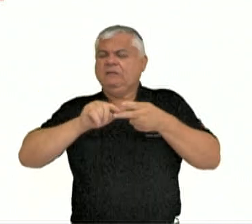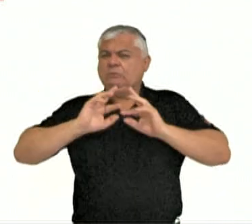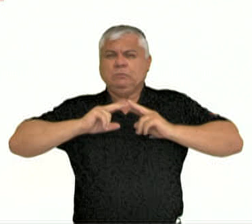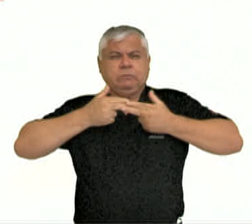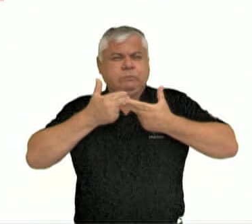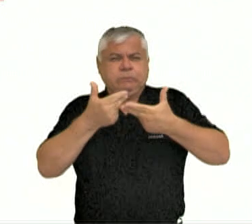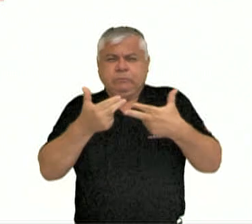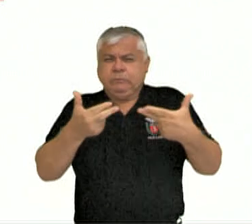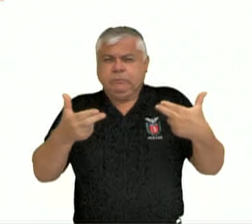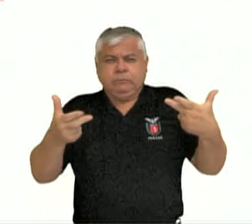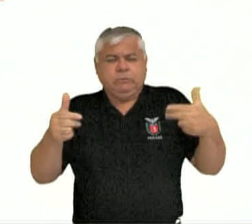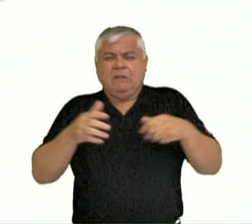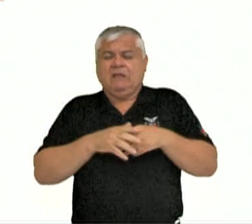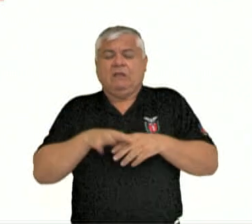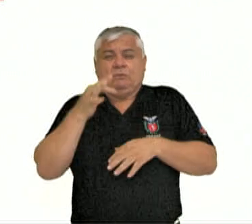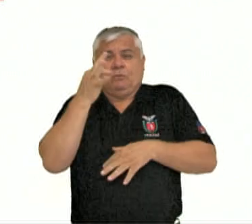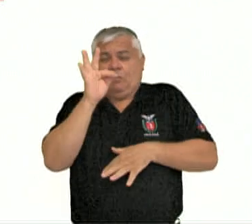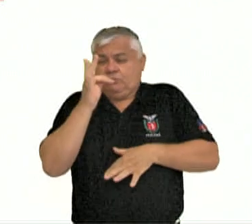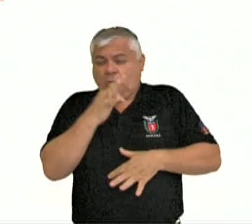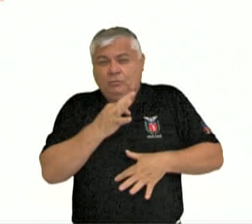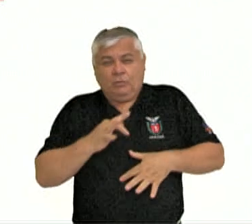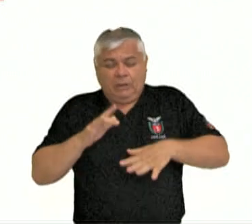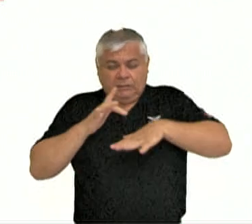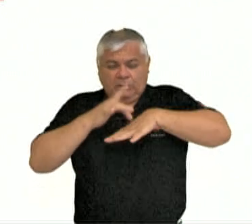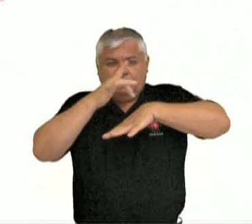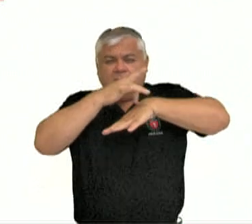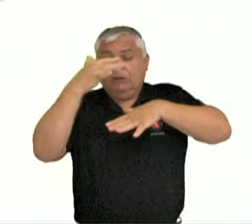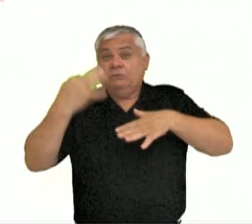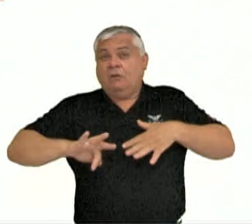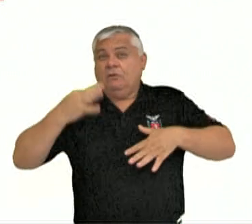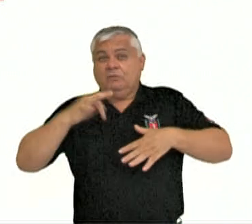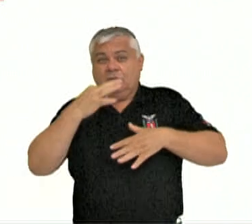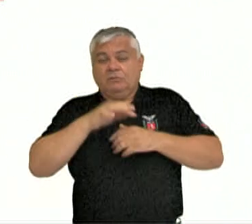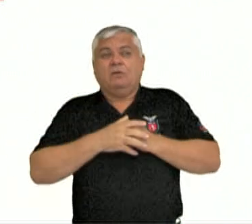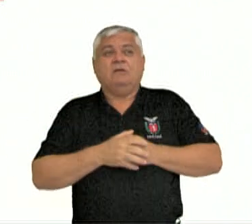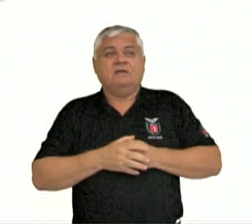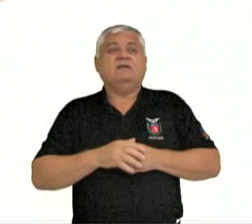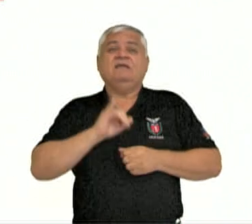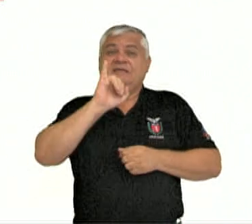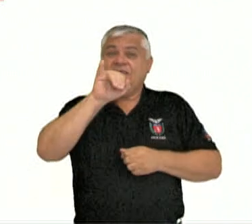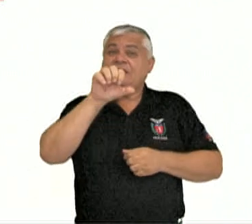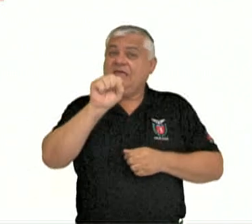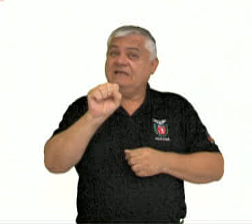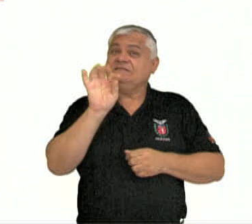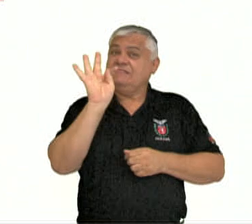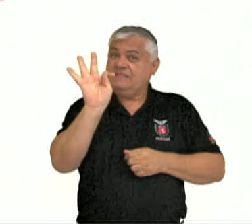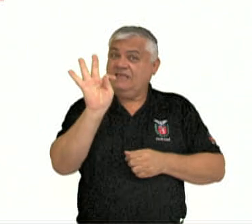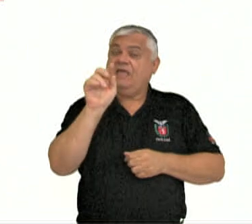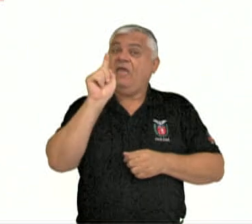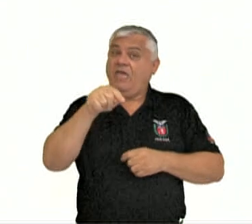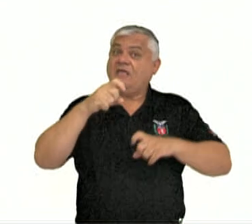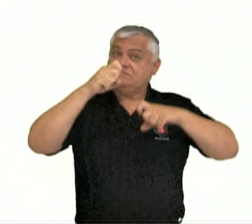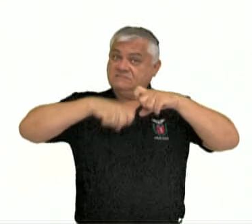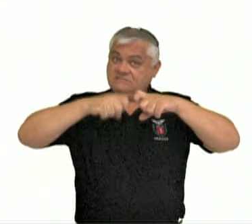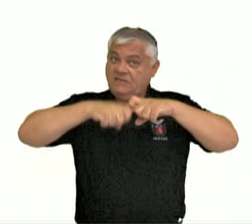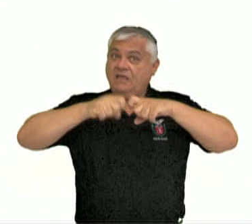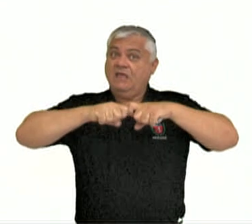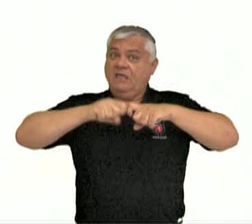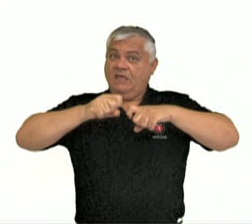com inflamação desses órgãos, tá? Nós chamamos então de IST, que é uma infecção sexualmente